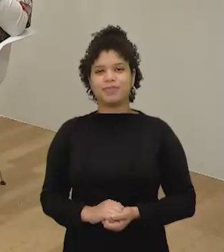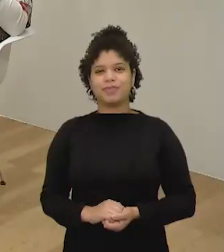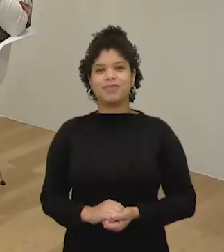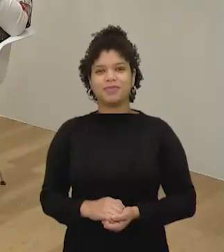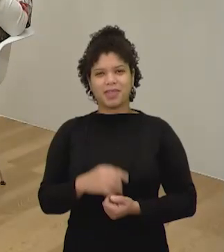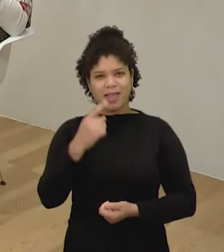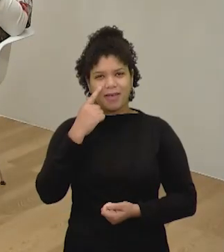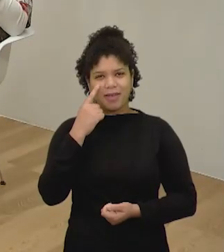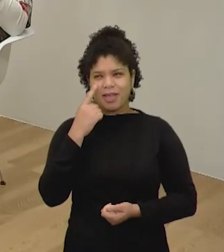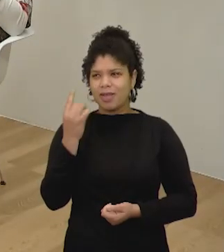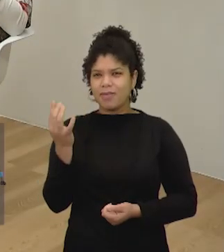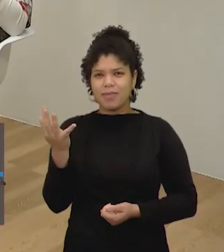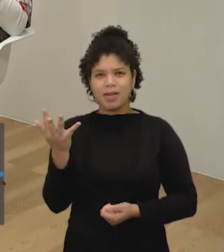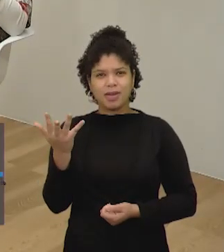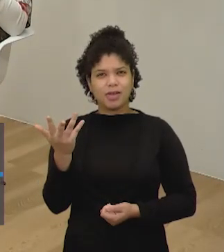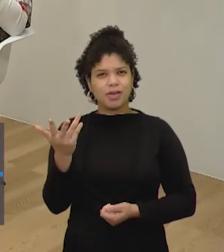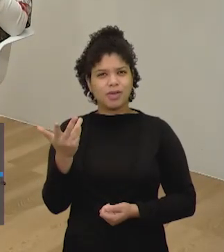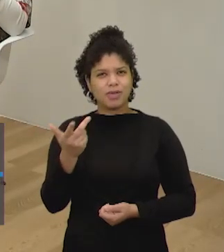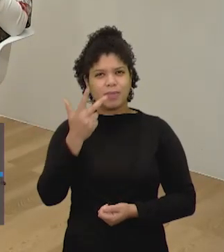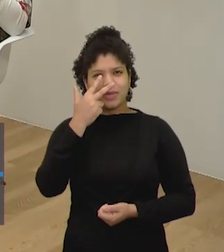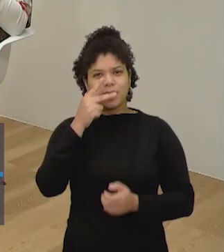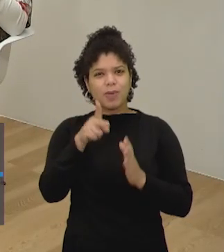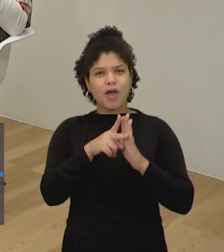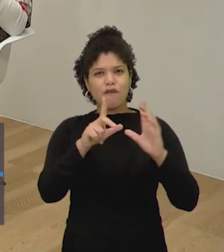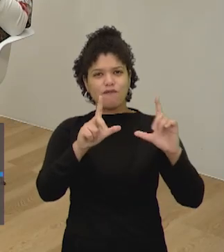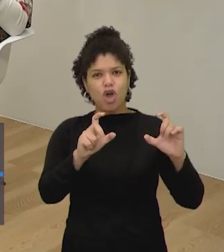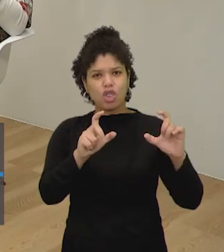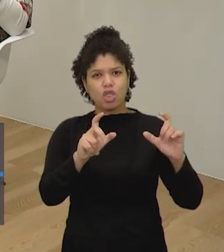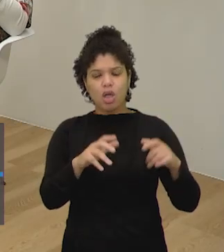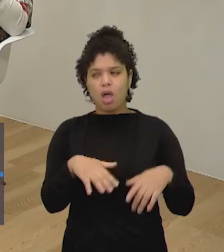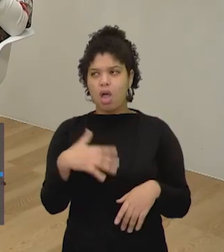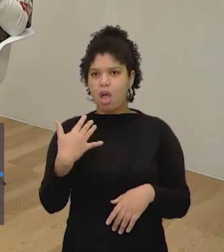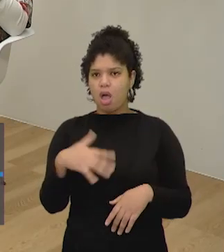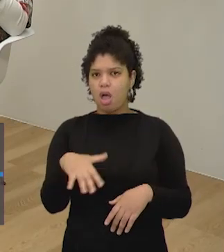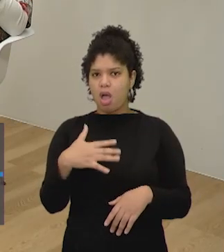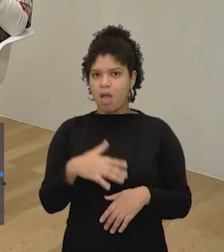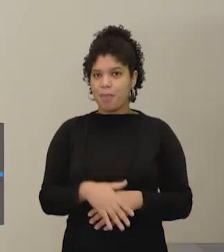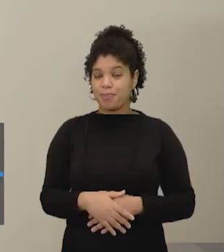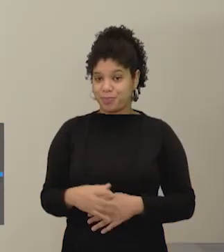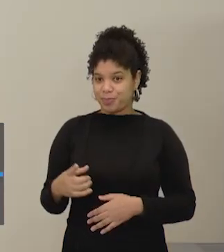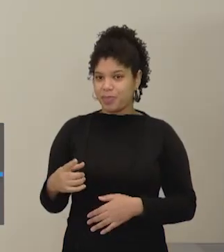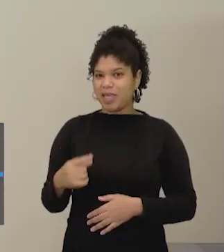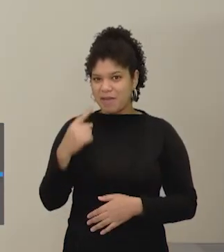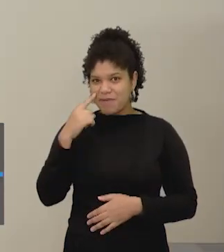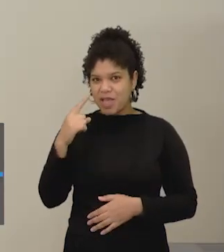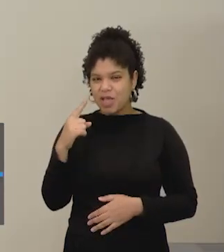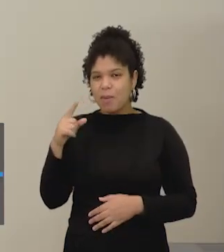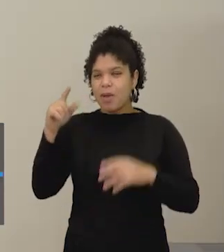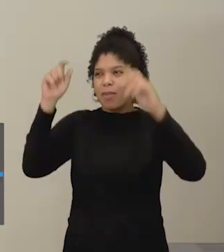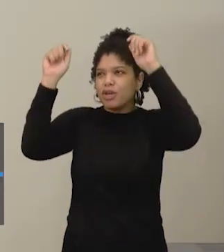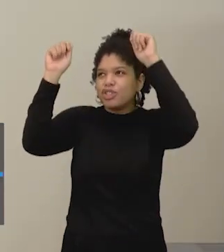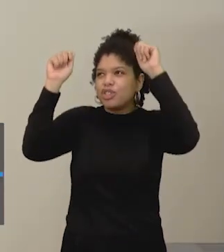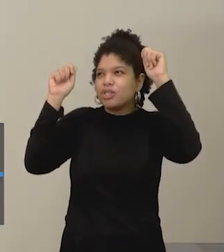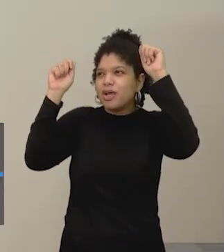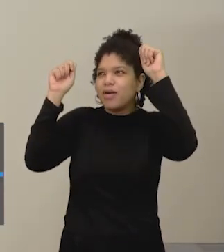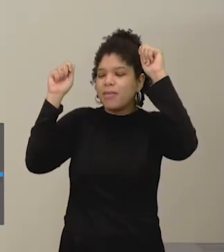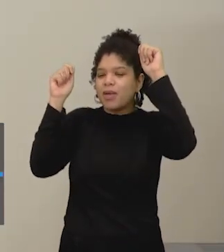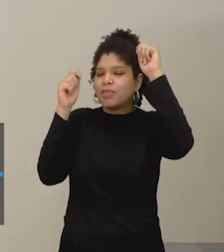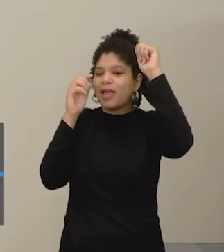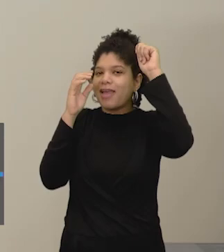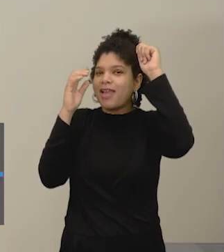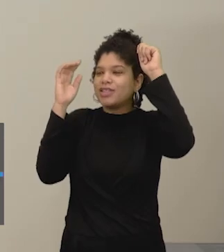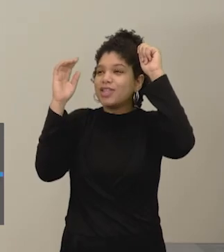Gente, é incrível, parece uma fotografia, né? E eu estava comentando com o professor Anderson que ele pinta a sombra do chapéu na pele dela. Ai,